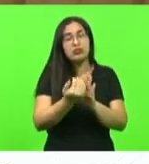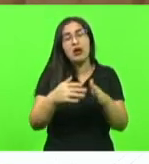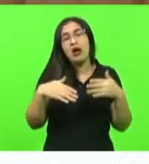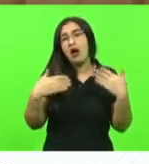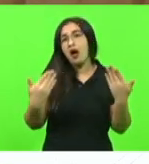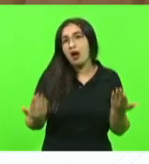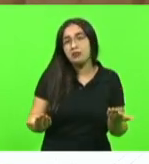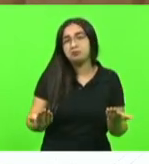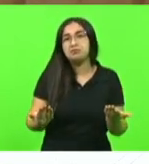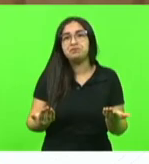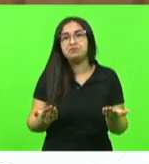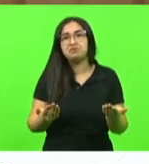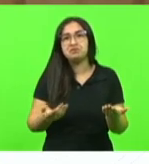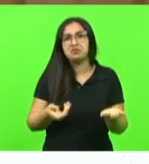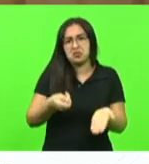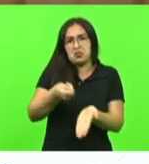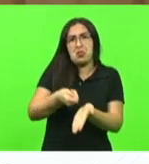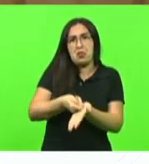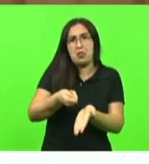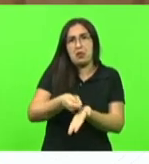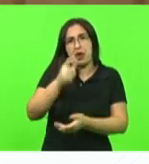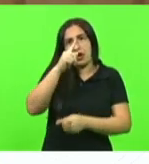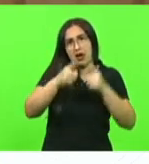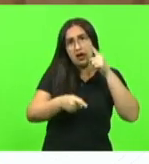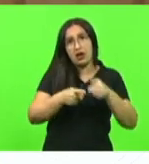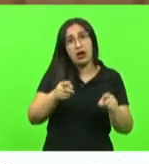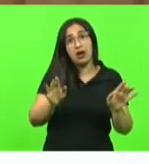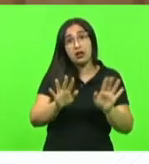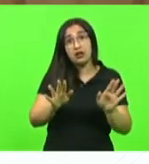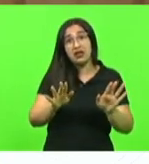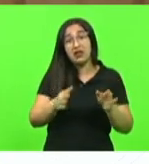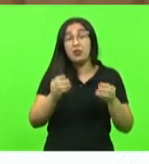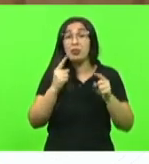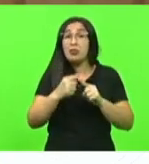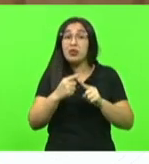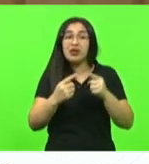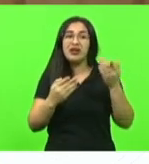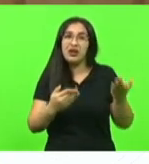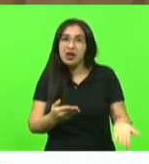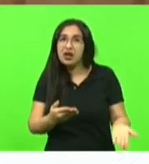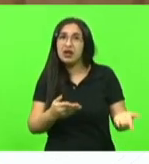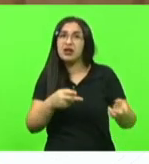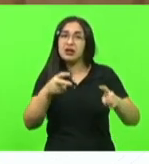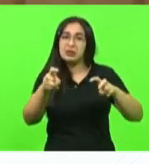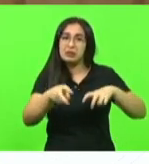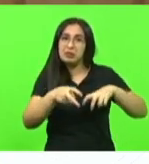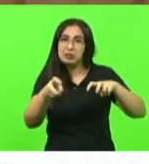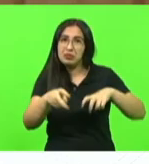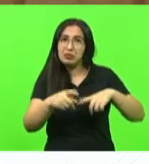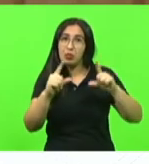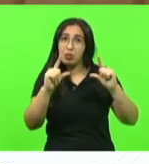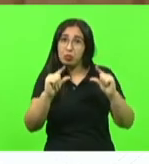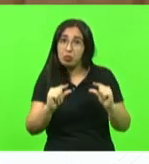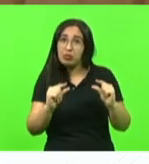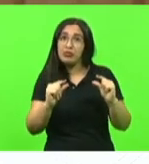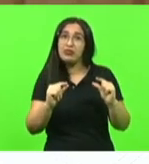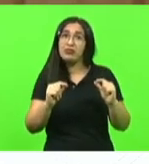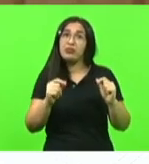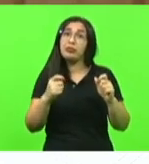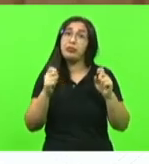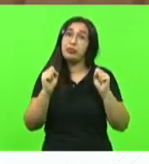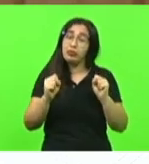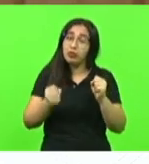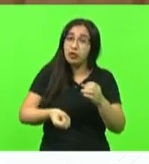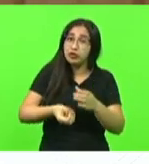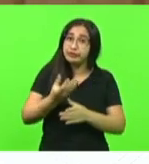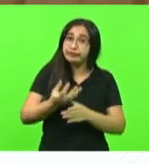tão rígida, tão forte que o pequeno produtor não possa cumprir ela. Então, é essa regulamentação